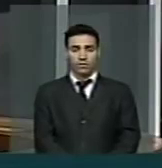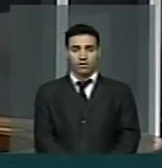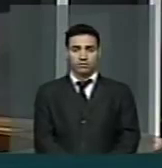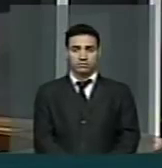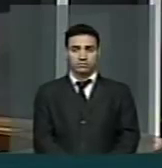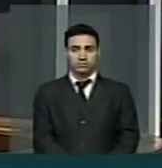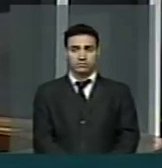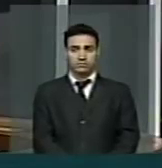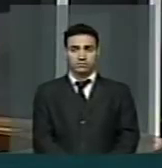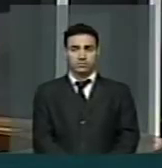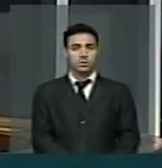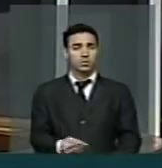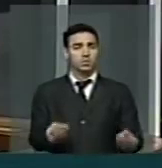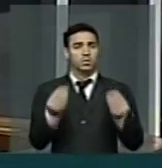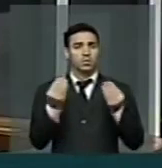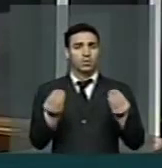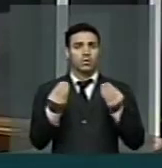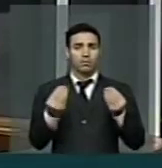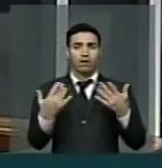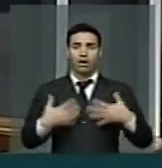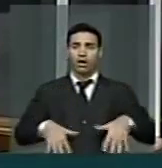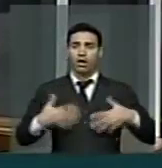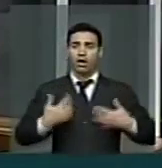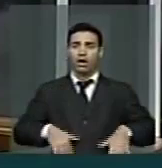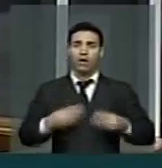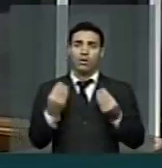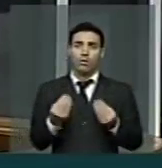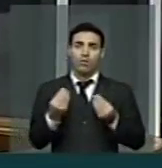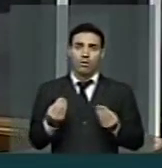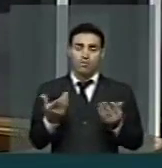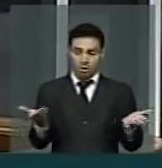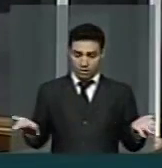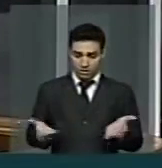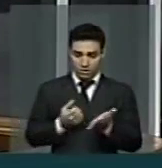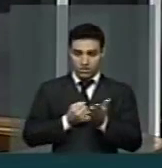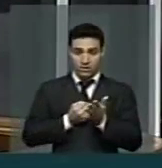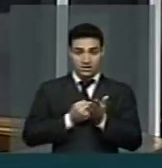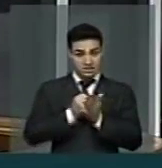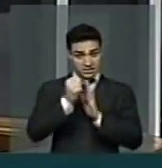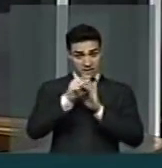que nesse país nós tenhamos que ter chegado ao século XXI